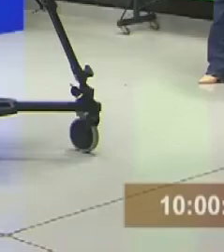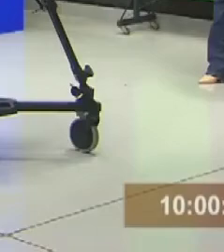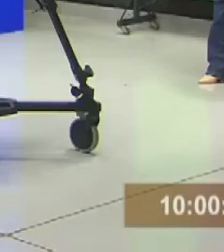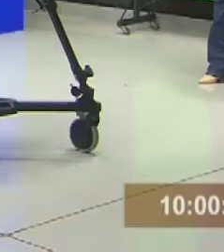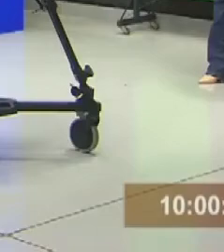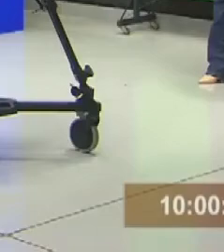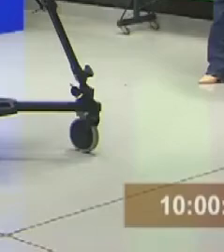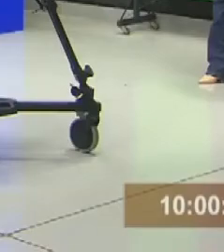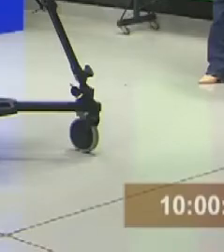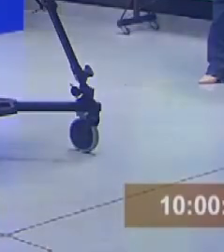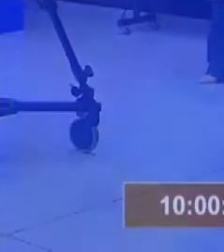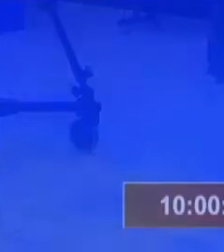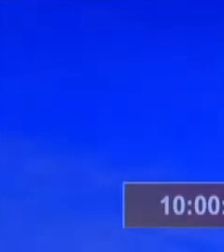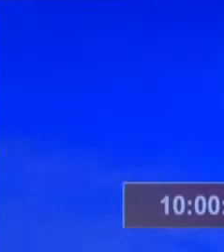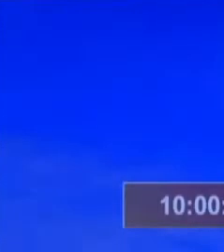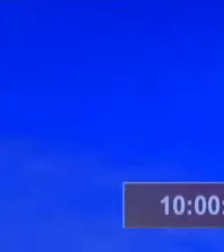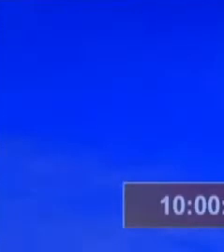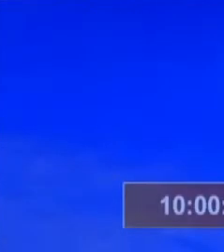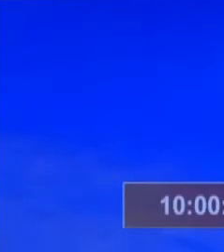o